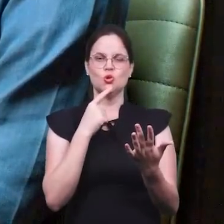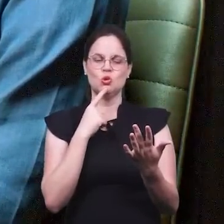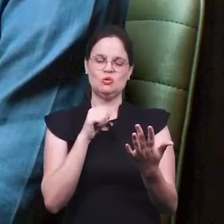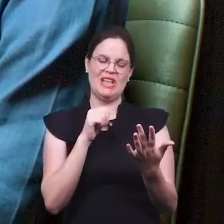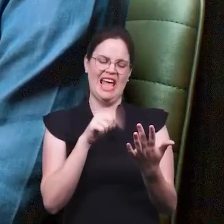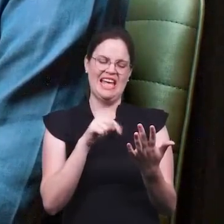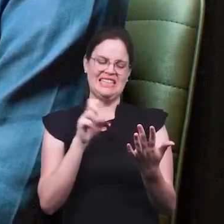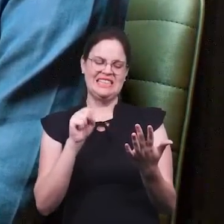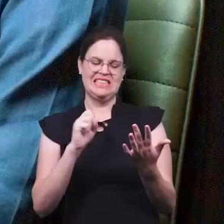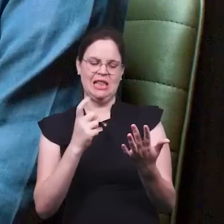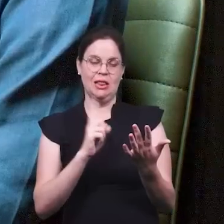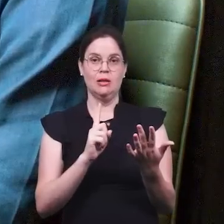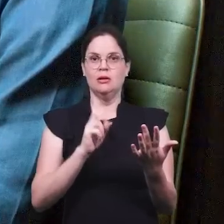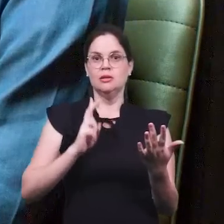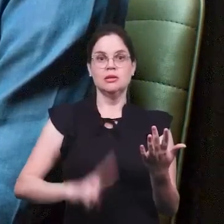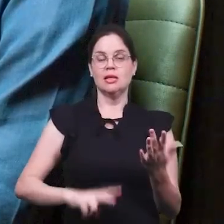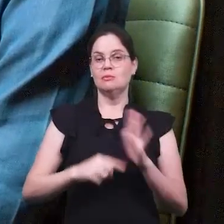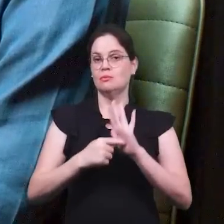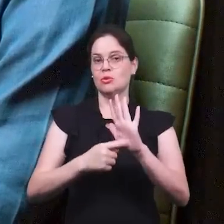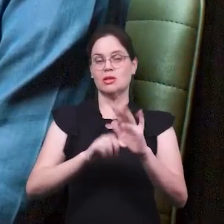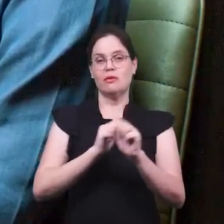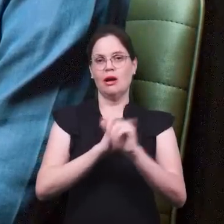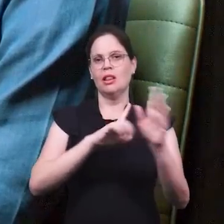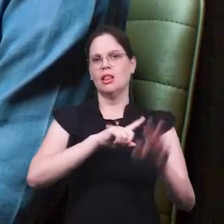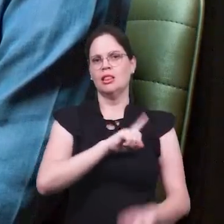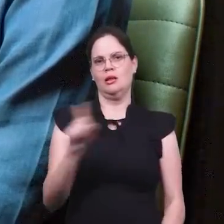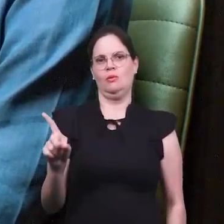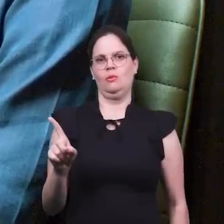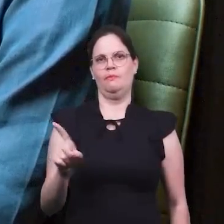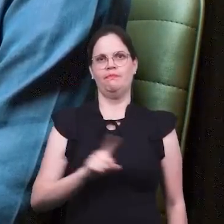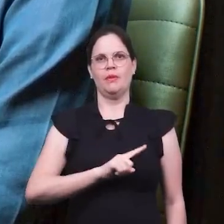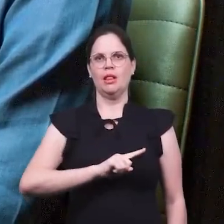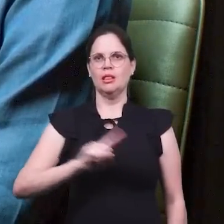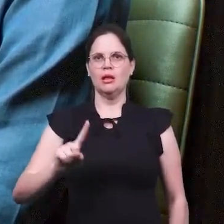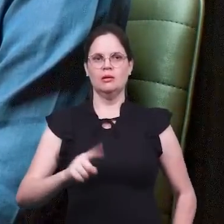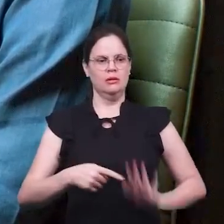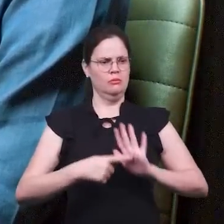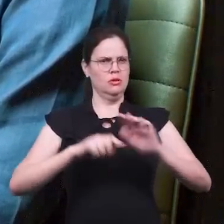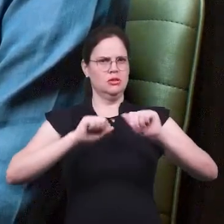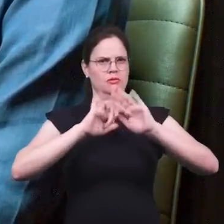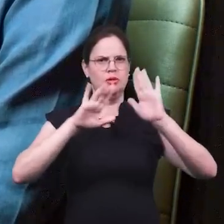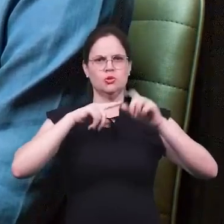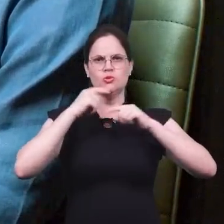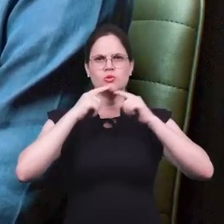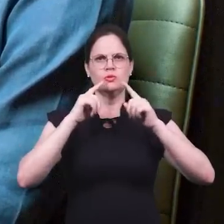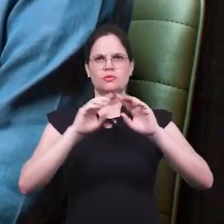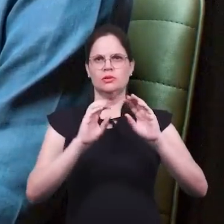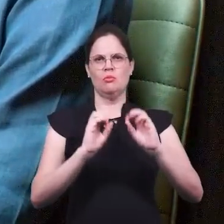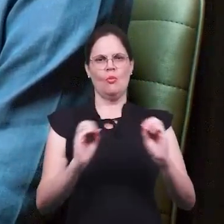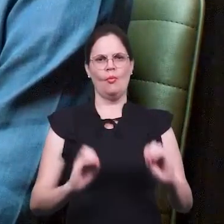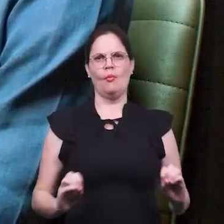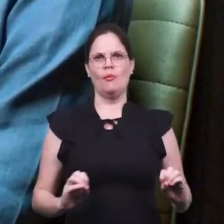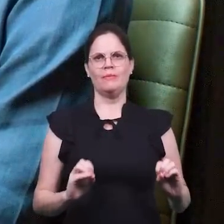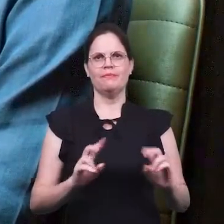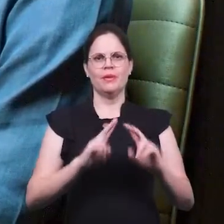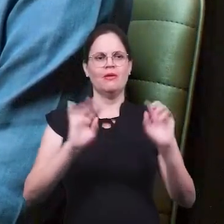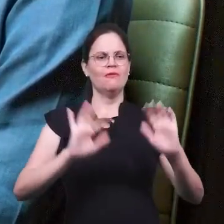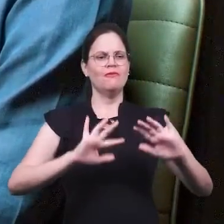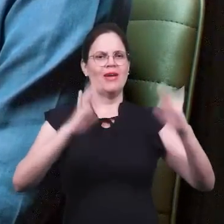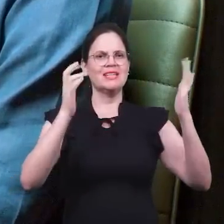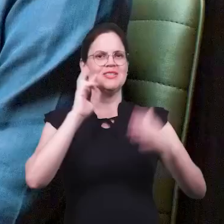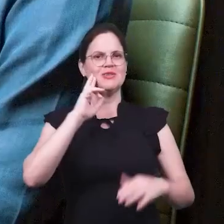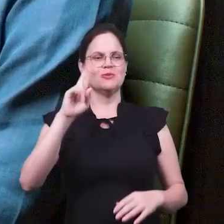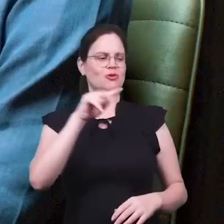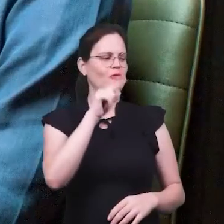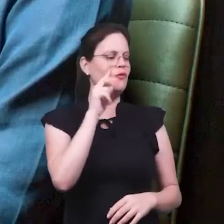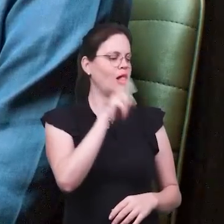é não? E a maioria era sempre não. E era sempre muito explícito, sem deixar dúvida nenhuma. De festas que talvez não agradasse o